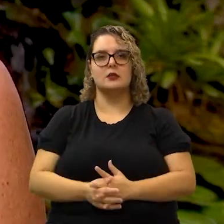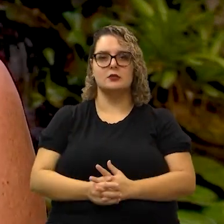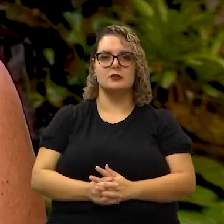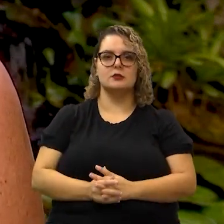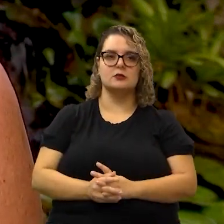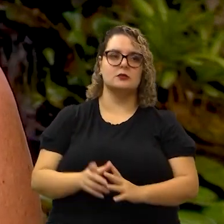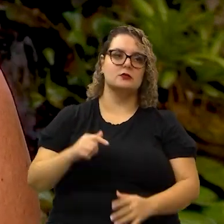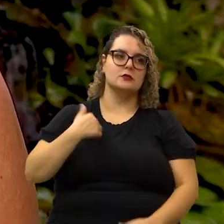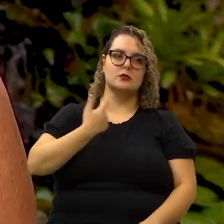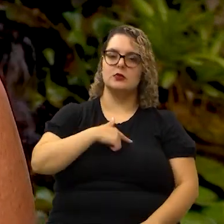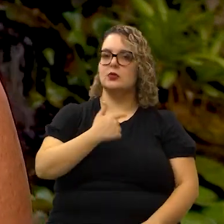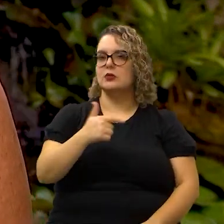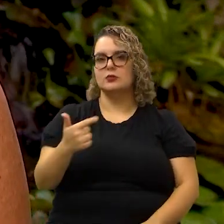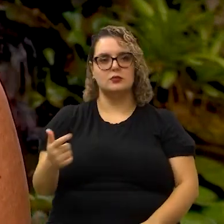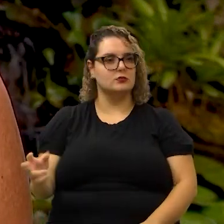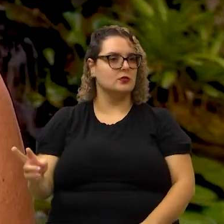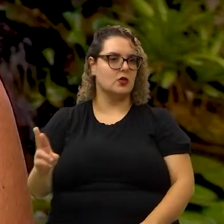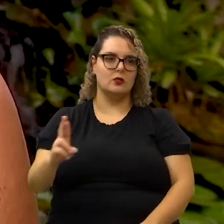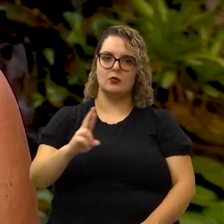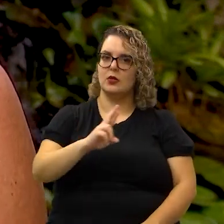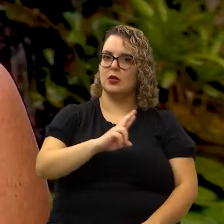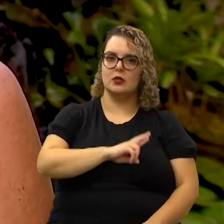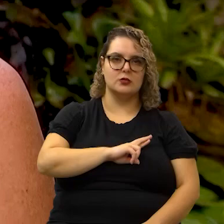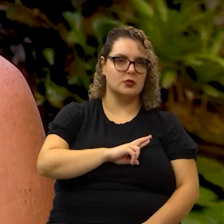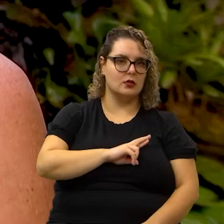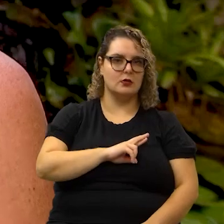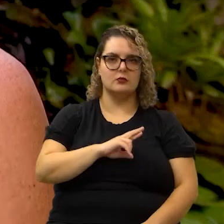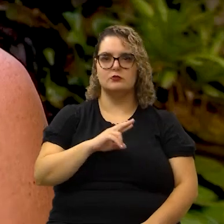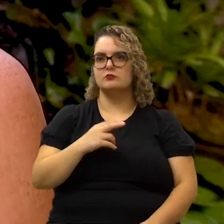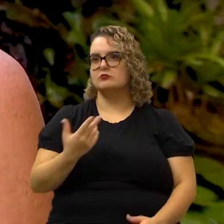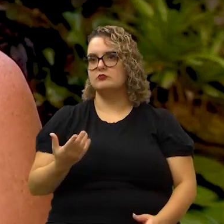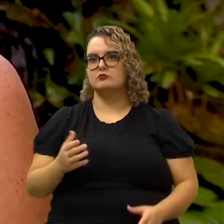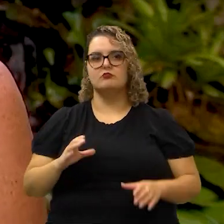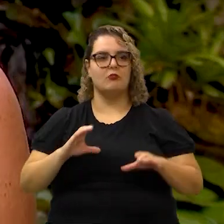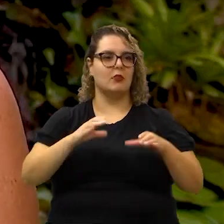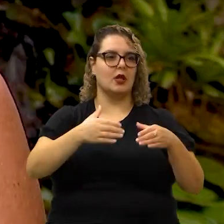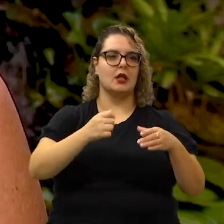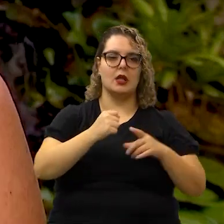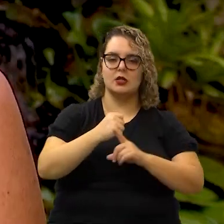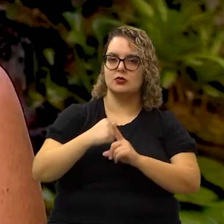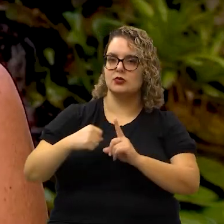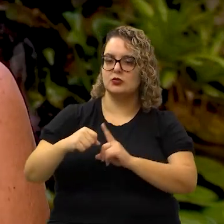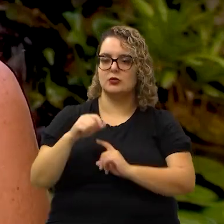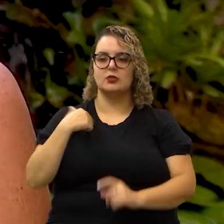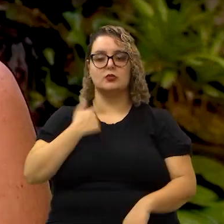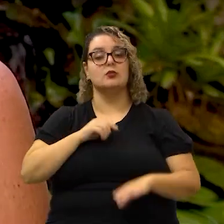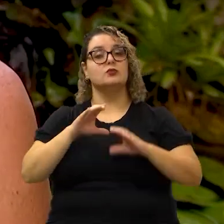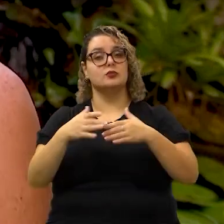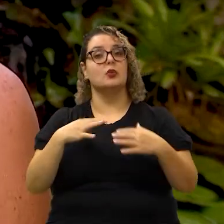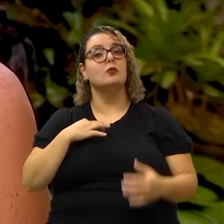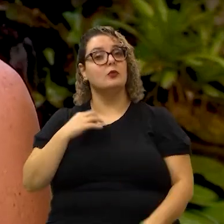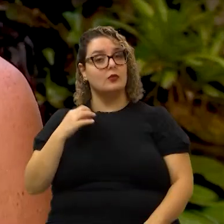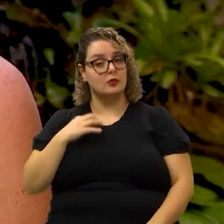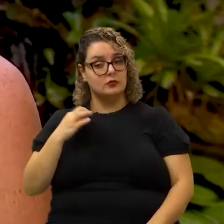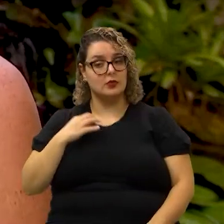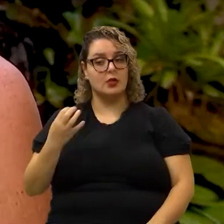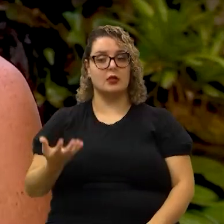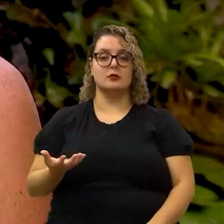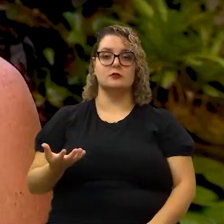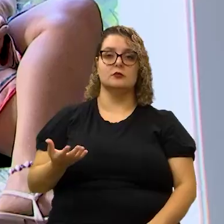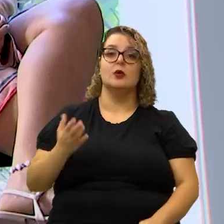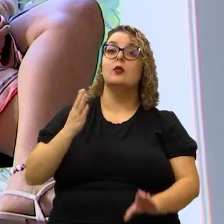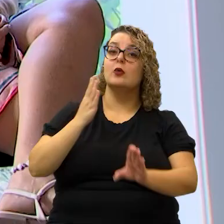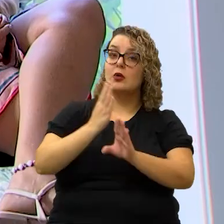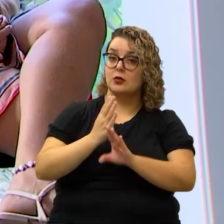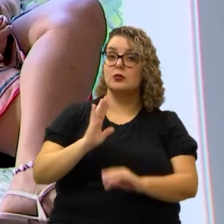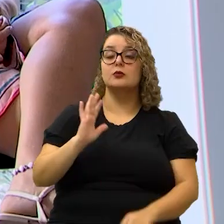Mas nós não temos religião, classe social, somos um grupo voluntários,